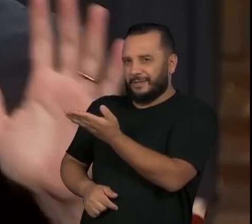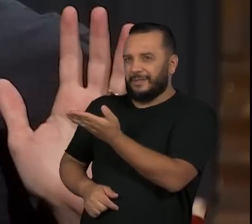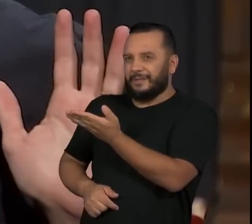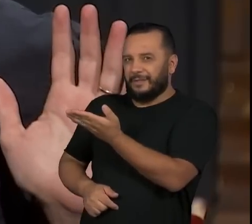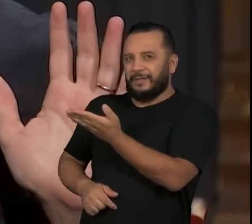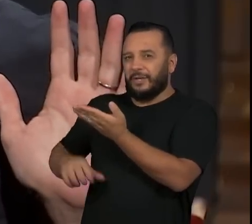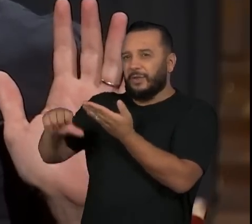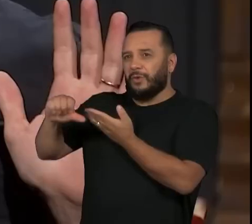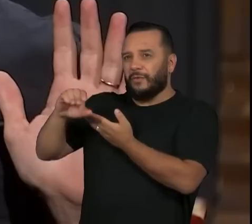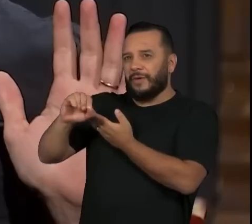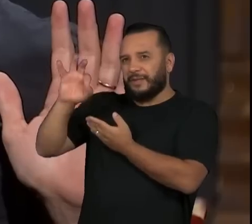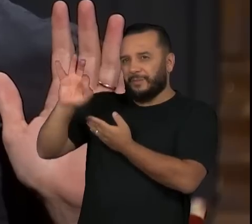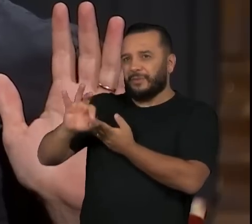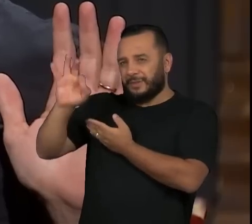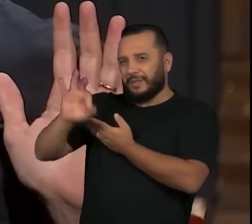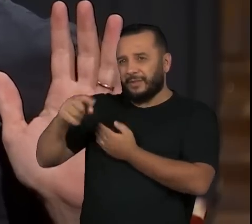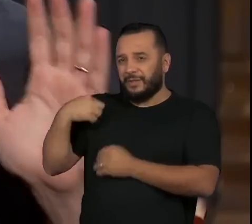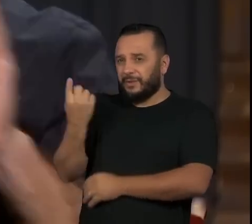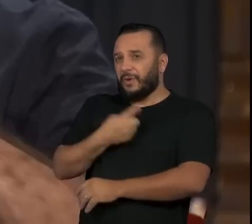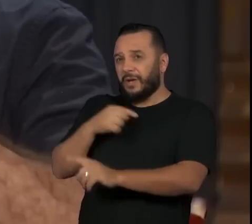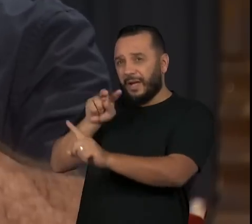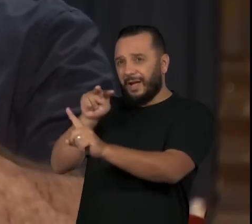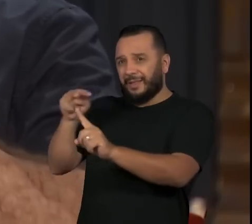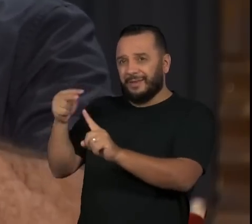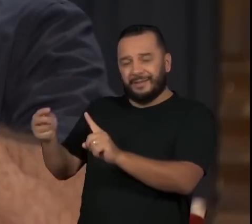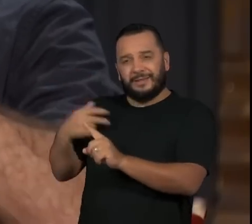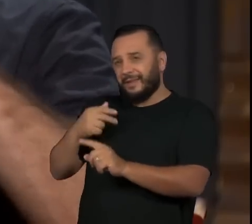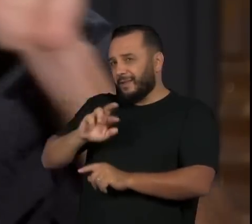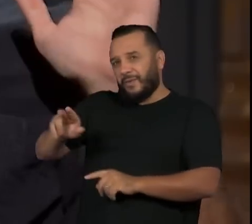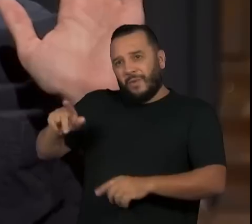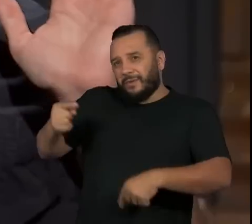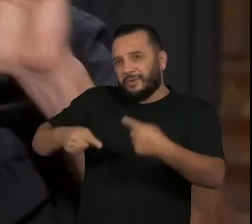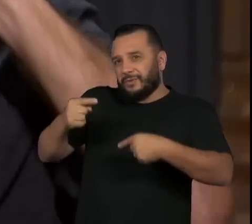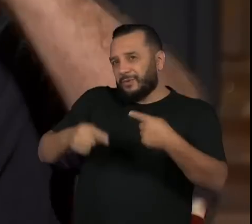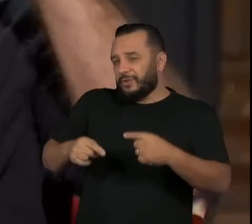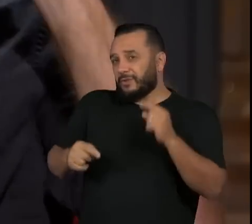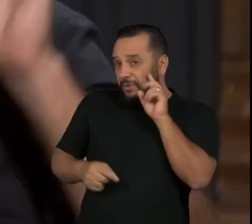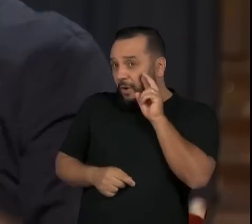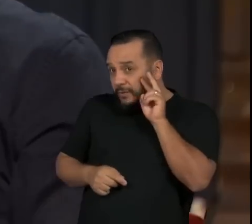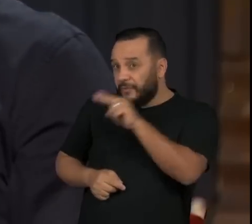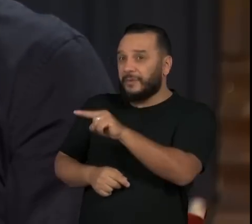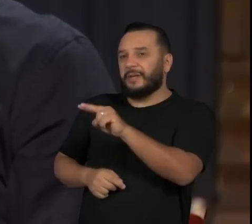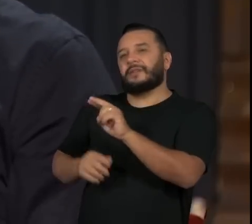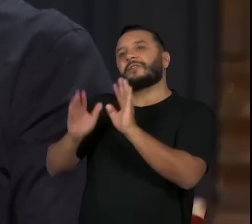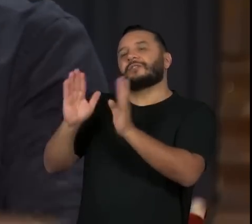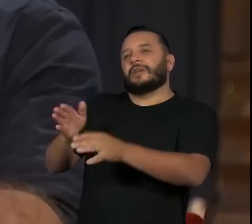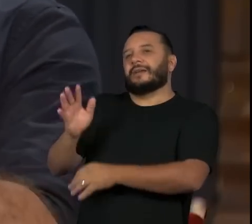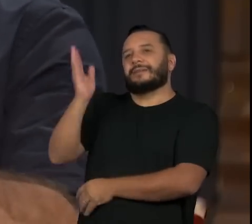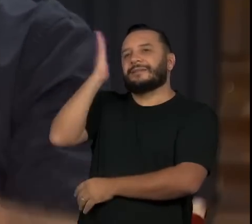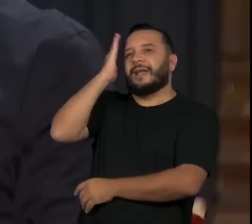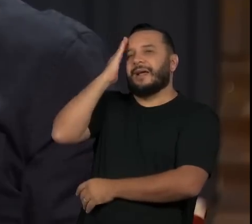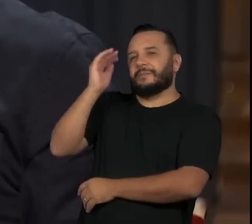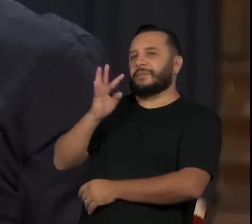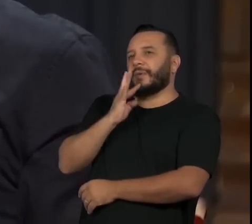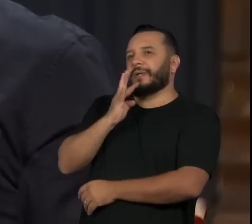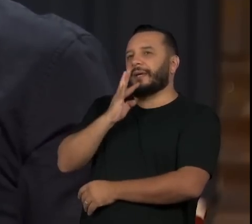analisa não é o mérito do que está sendo discutido. Sei. É o que a gente está vendo e o que a gente já tem meio que pré-concebido como